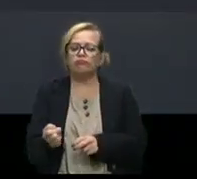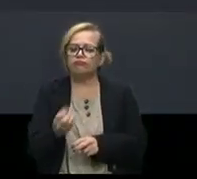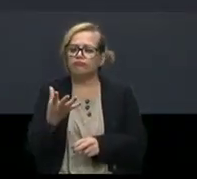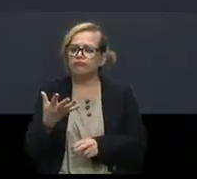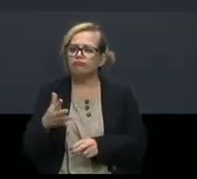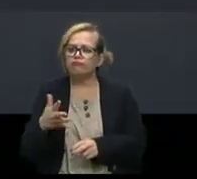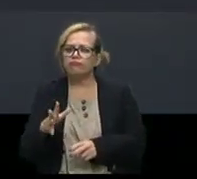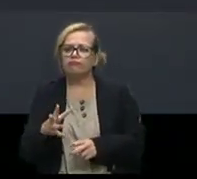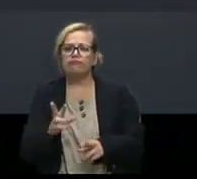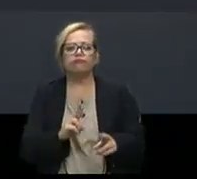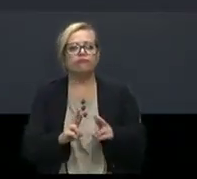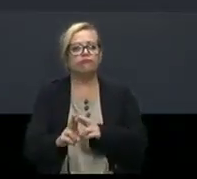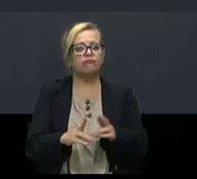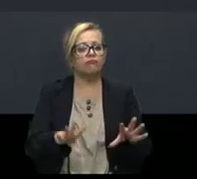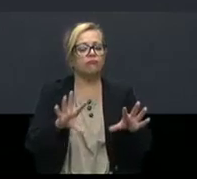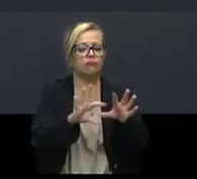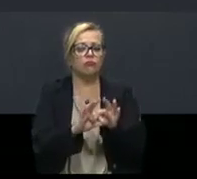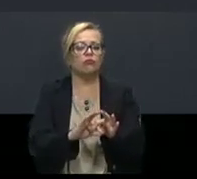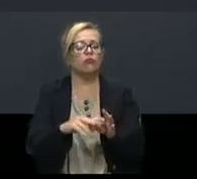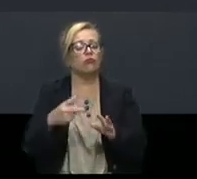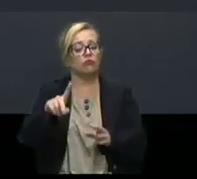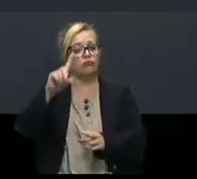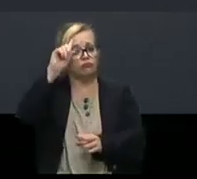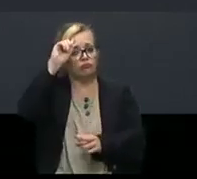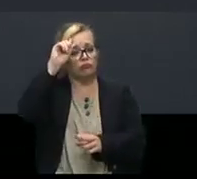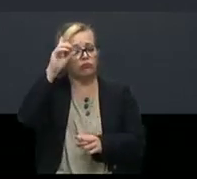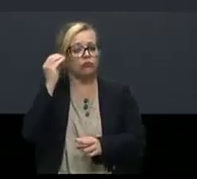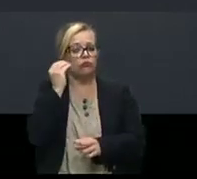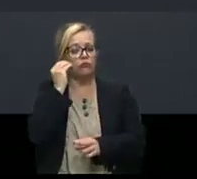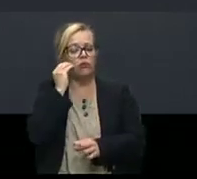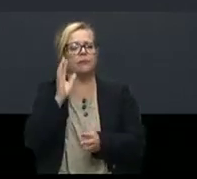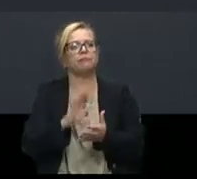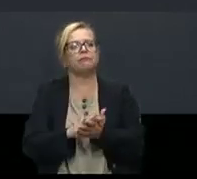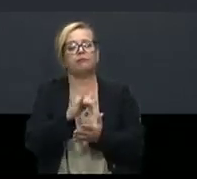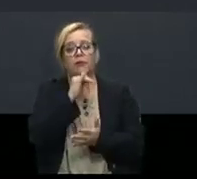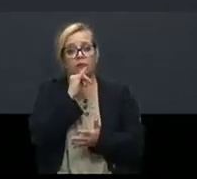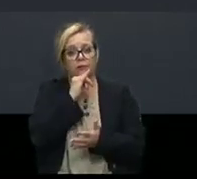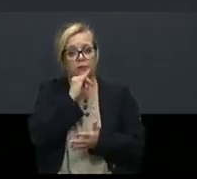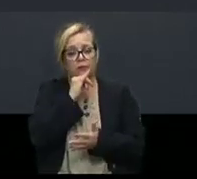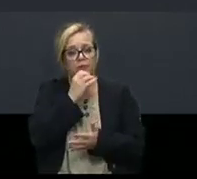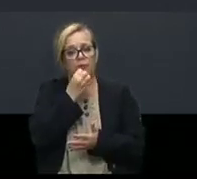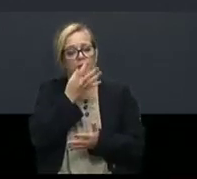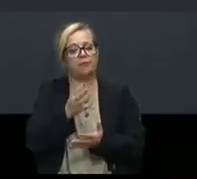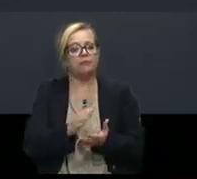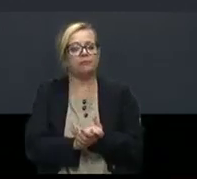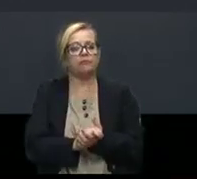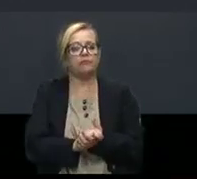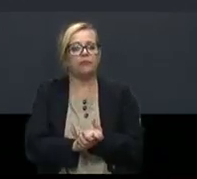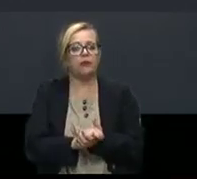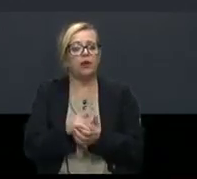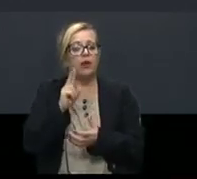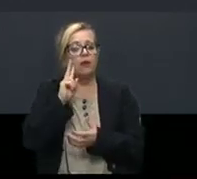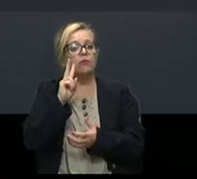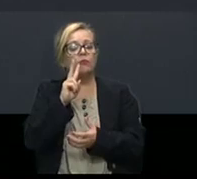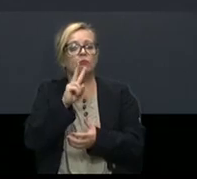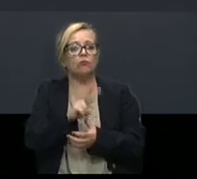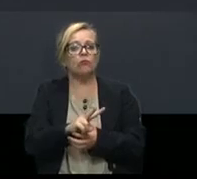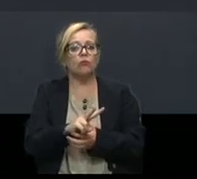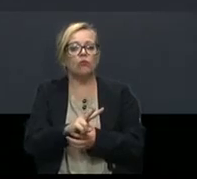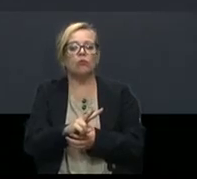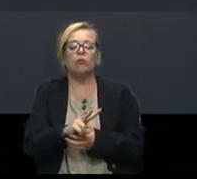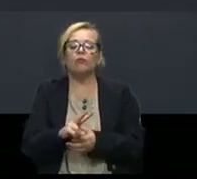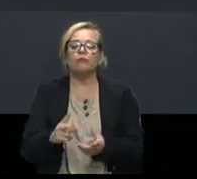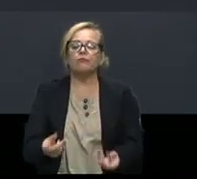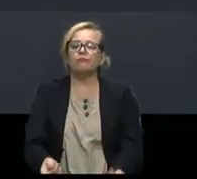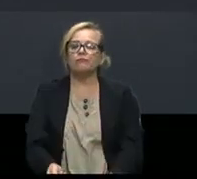variáveis correlacionadas no seu dia a dia. Um exemplo interessante para você estudar é a previsão do comportamento